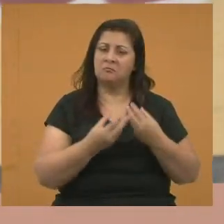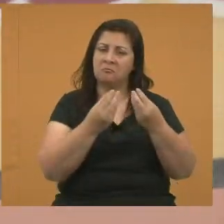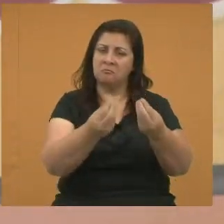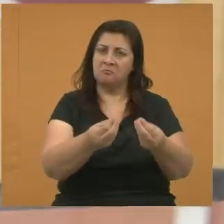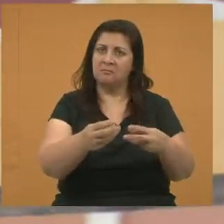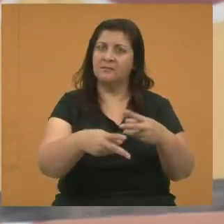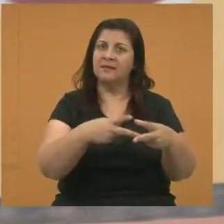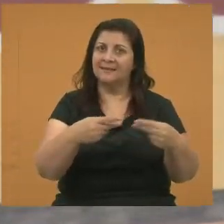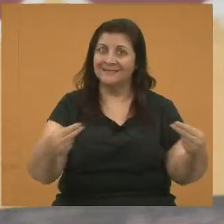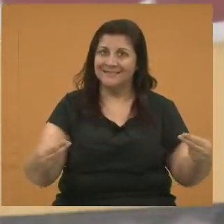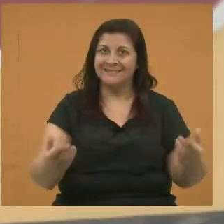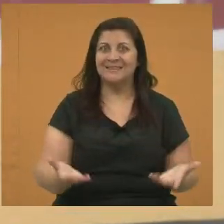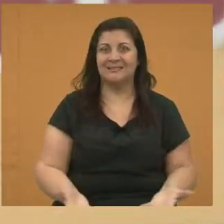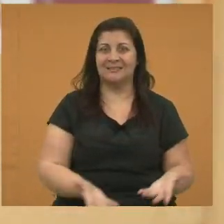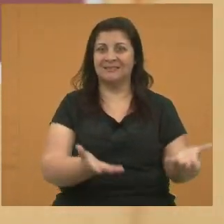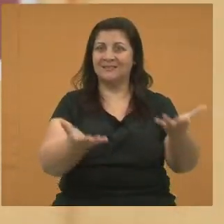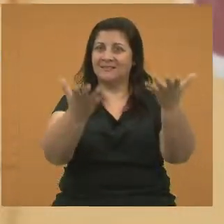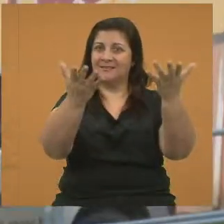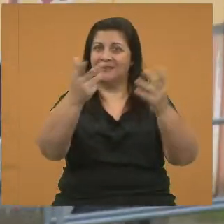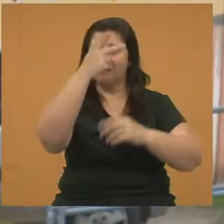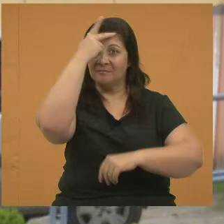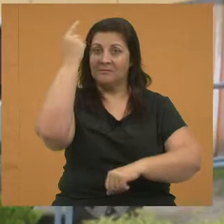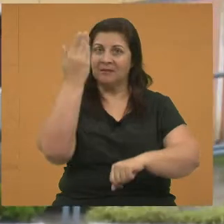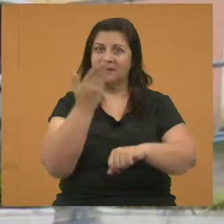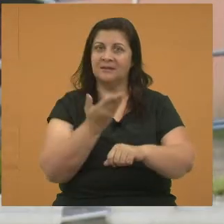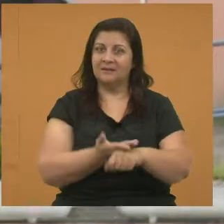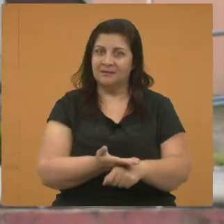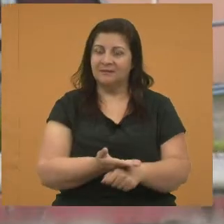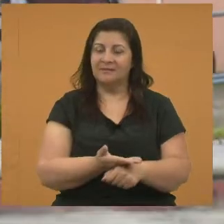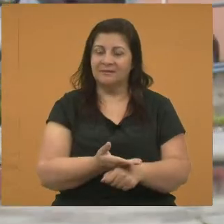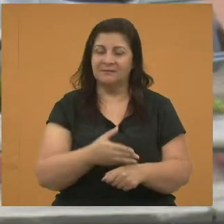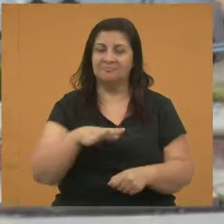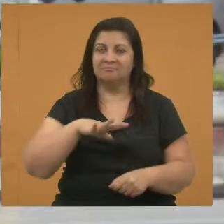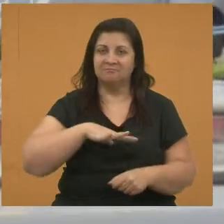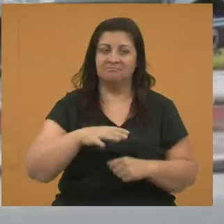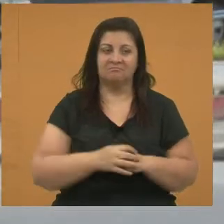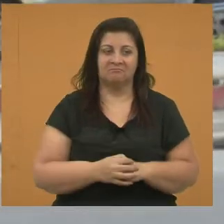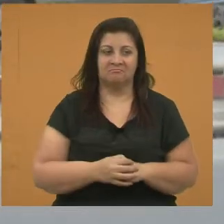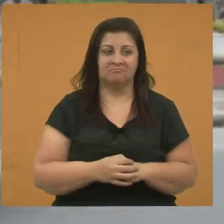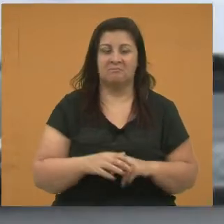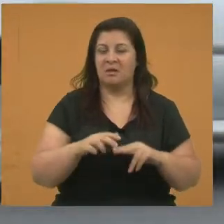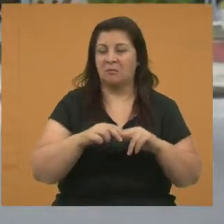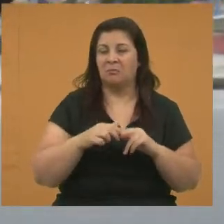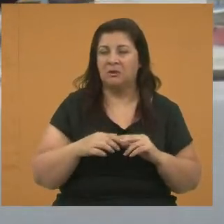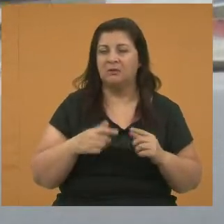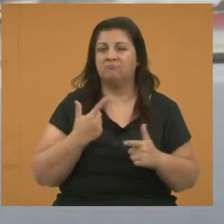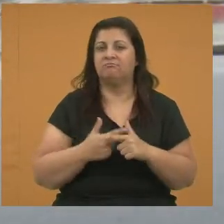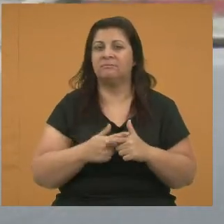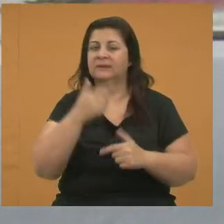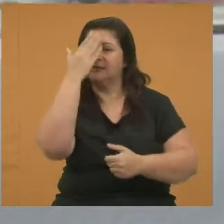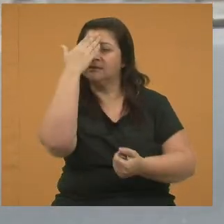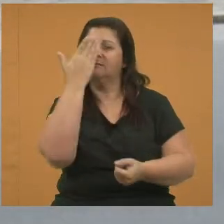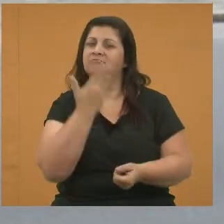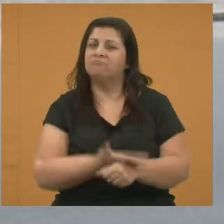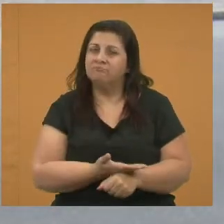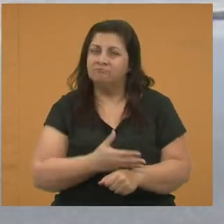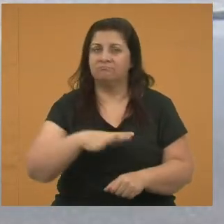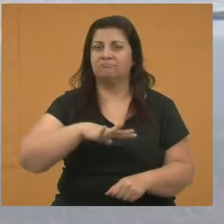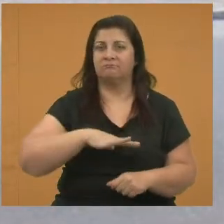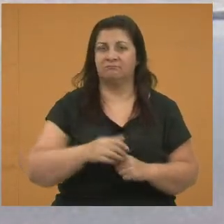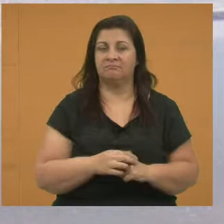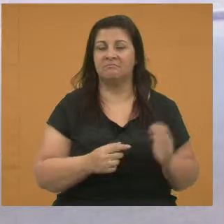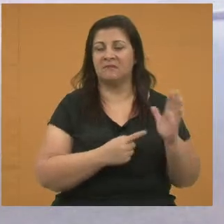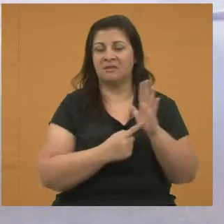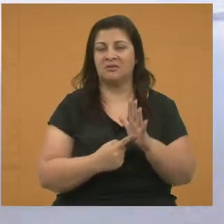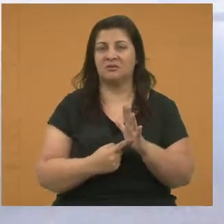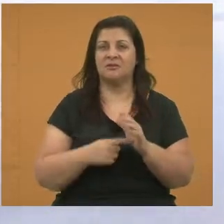gente enaltecer aquelas pessoas que acreditam na cidade de Jacareí. Então, por todo esse pioneirismo, por acreditar na cidade de Jacareí, é que nós